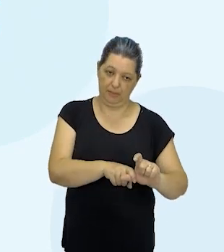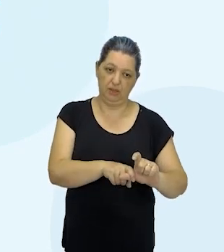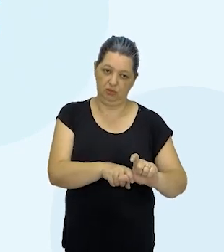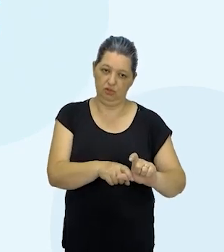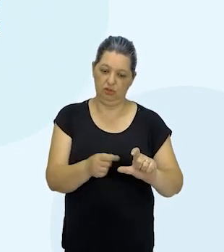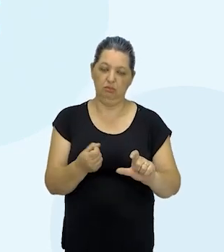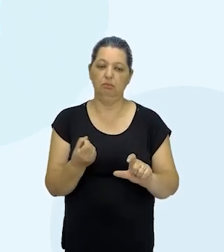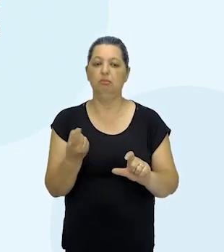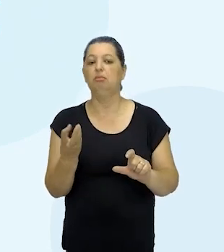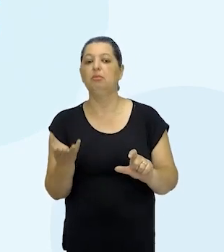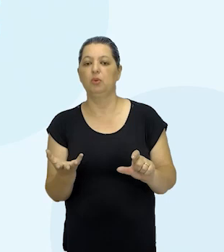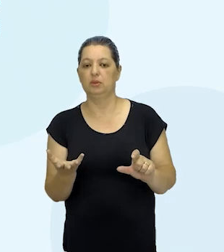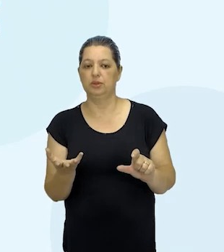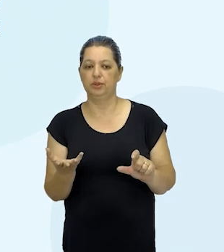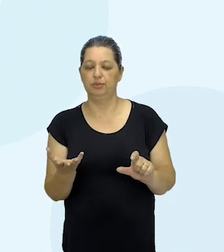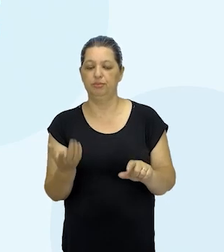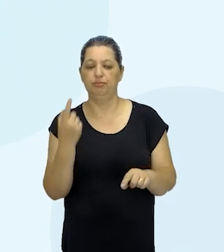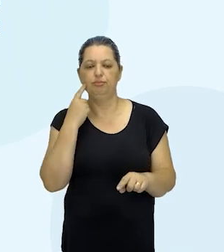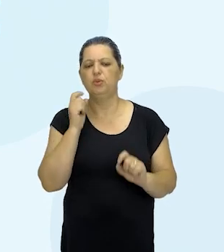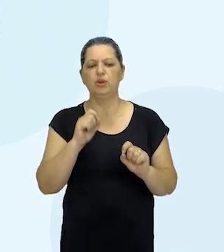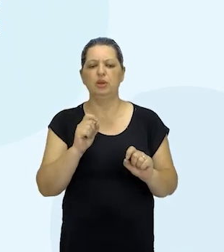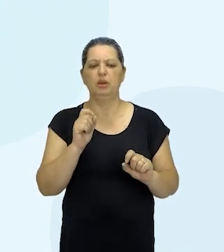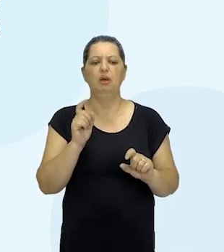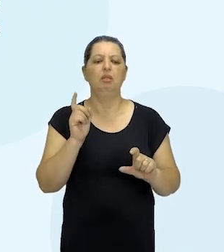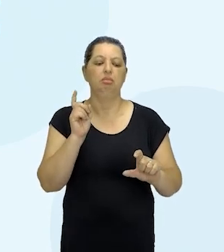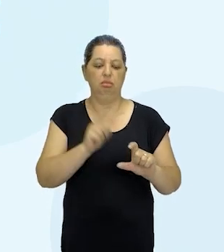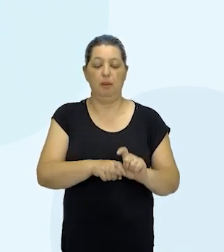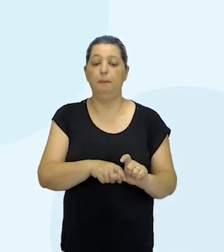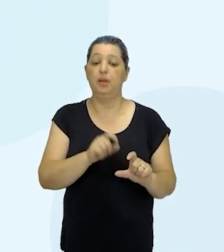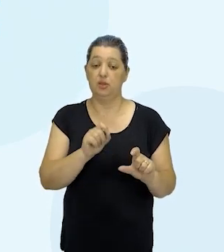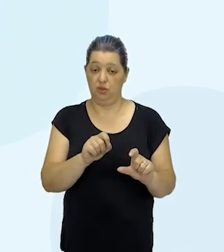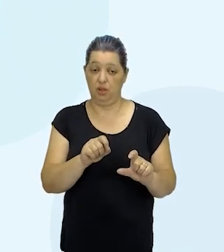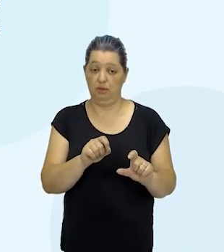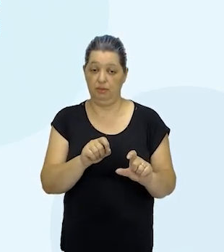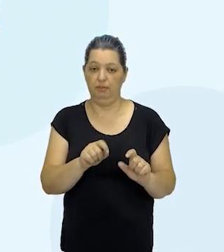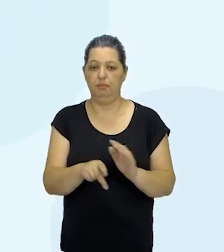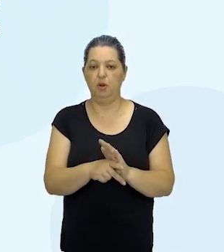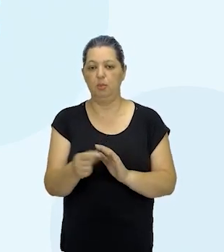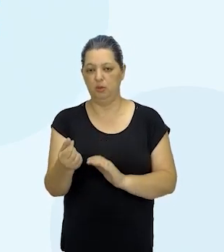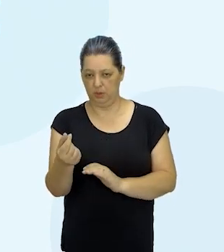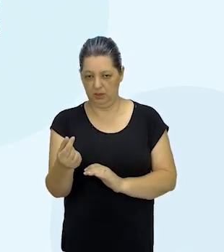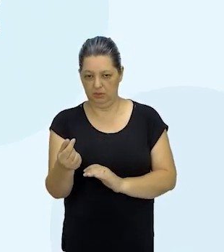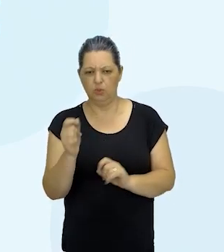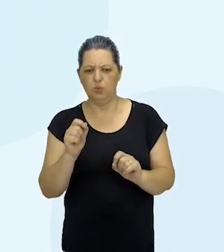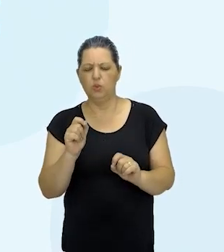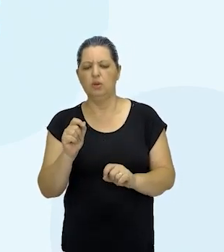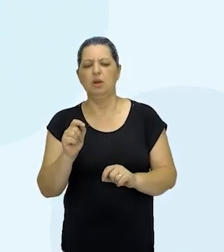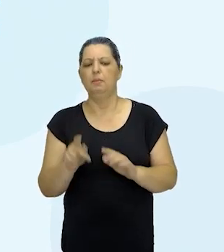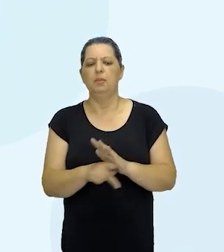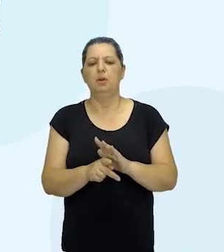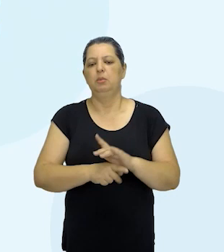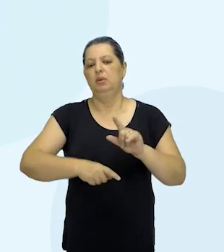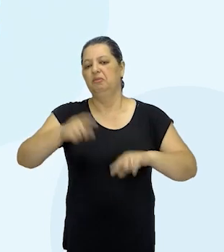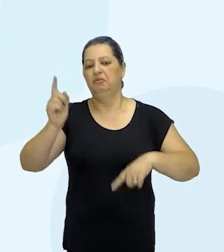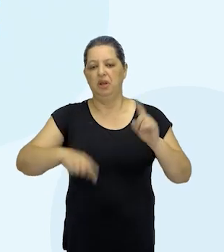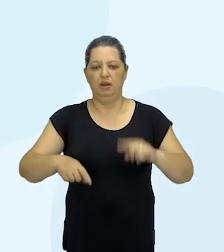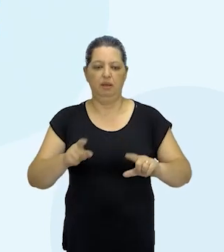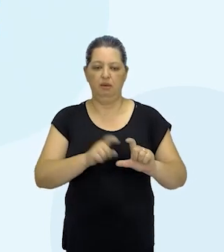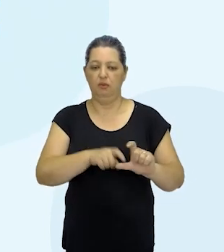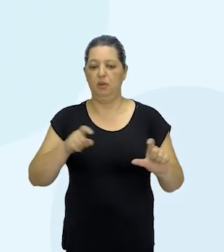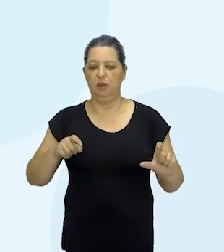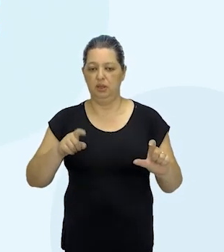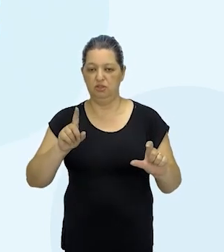comprar. Então, quem que é a dependente que depende é o preço. E quem que é a variável livre, a independente, é